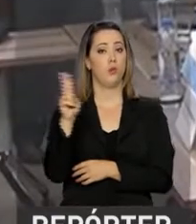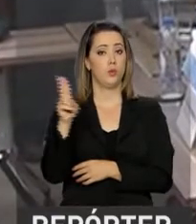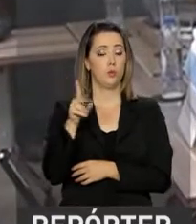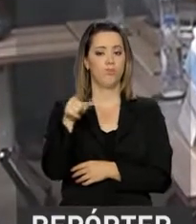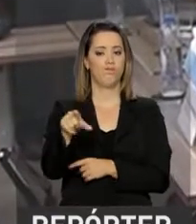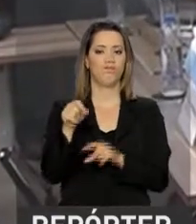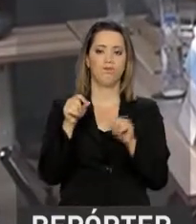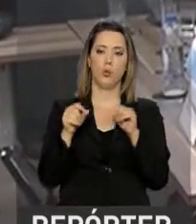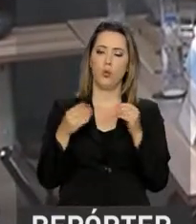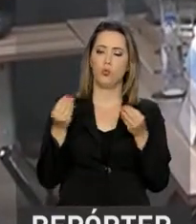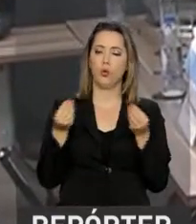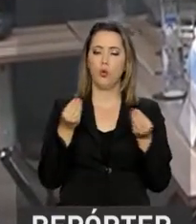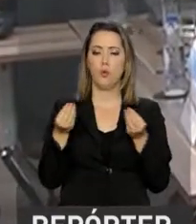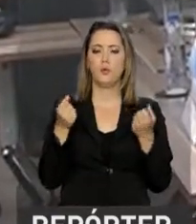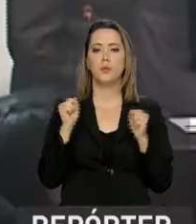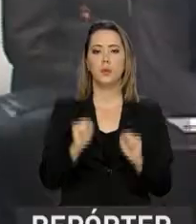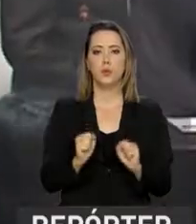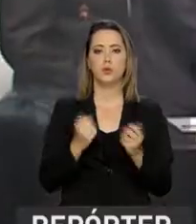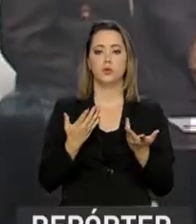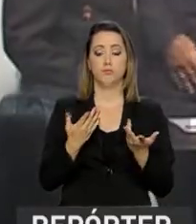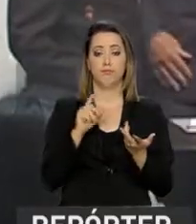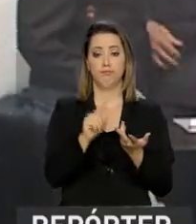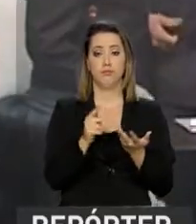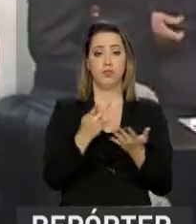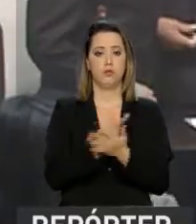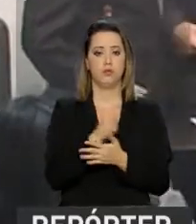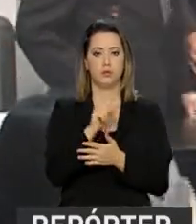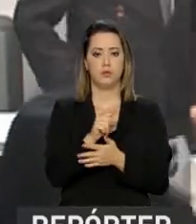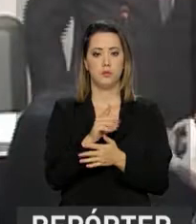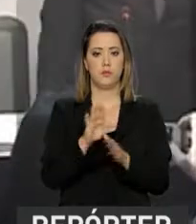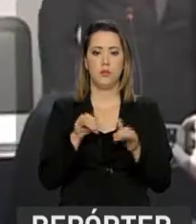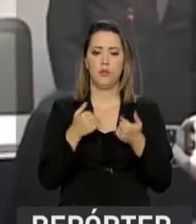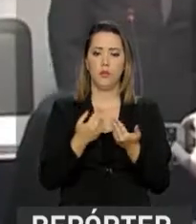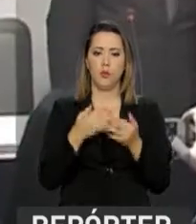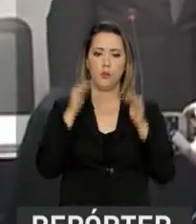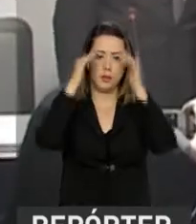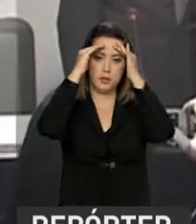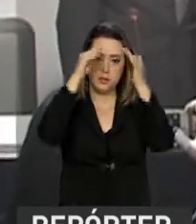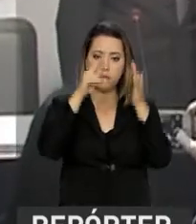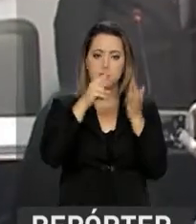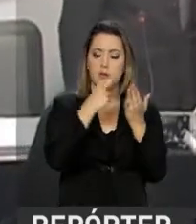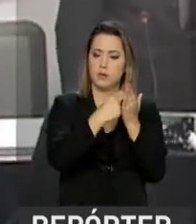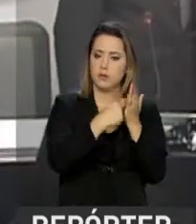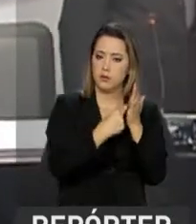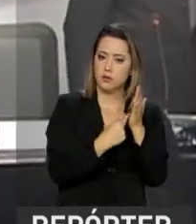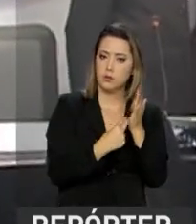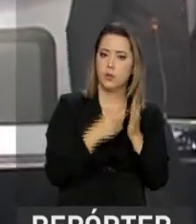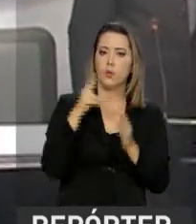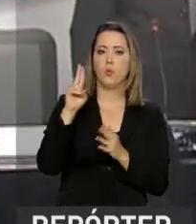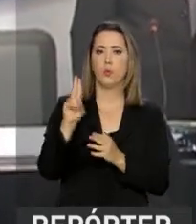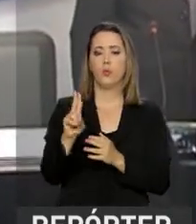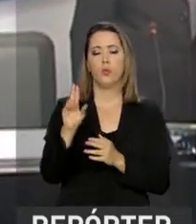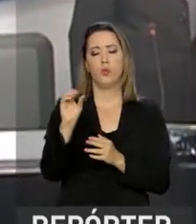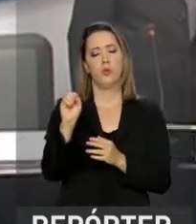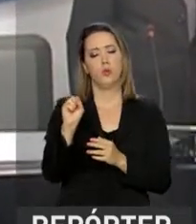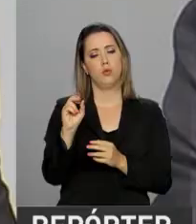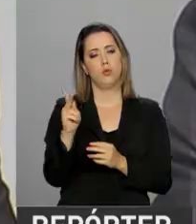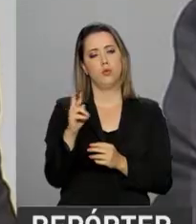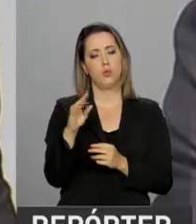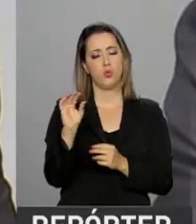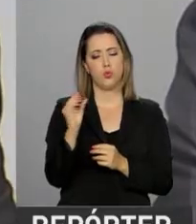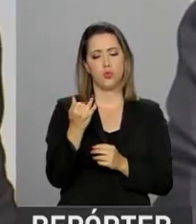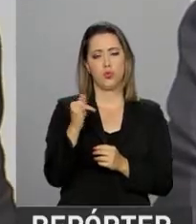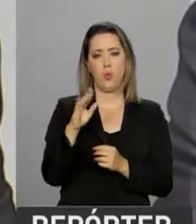tomaria contra o governo de Nicolás Maduro. Com base no protocolo de Ushuaia, assinado em 1998, que estabeleceu